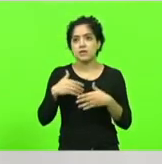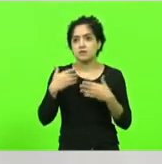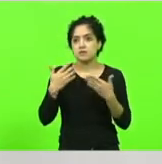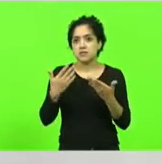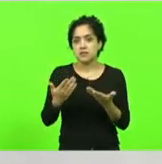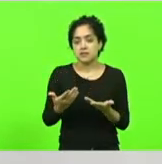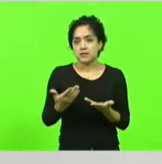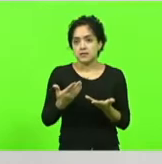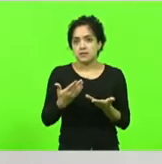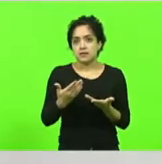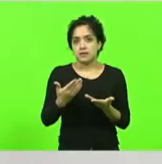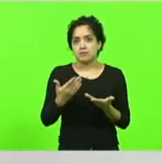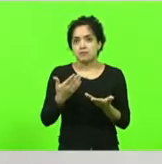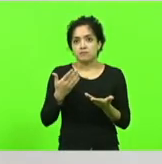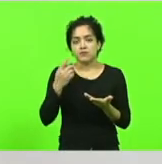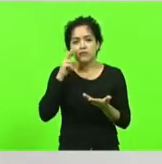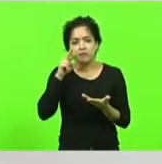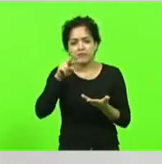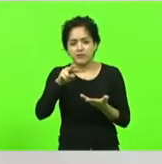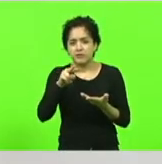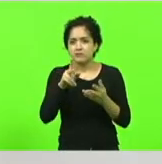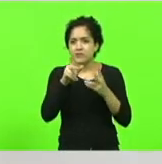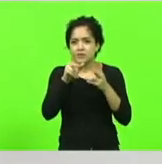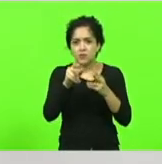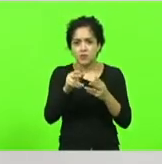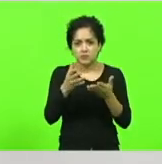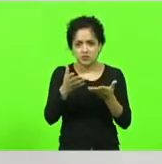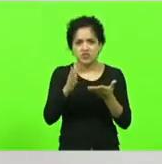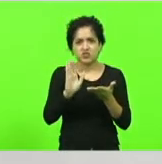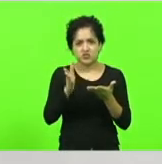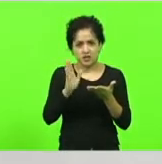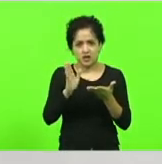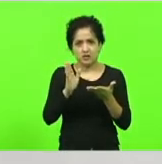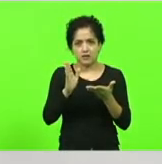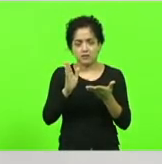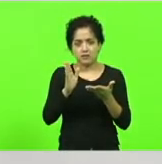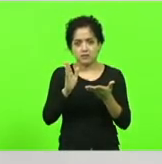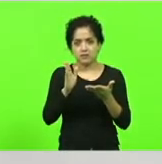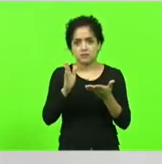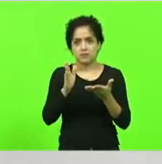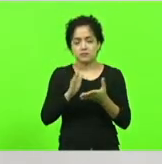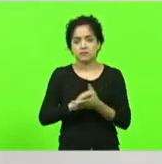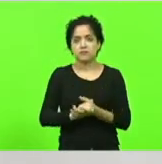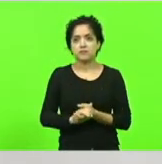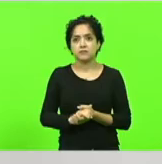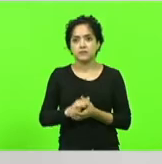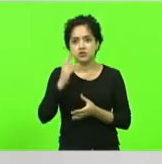na vida dele, ele viu uma atrocidade. Já viu isso na vida, já, deputado Márcio Machado?